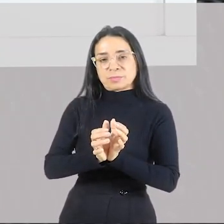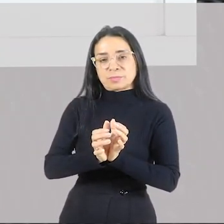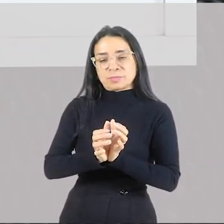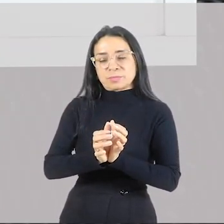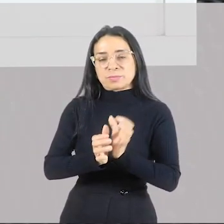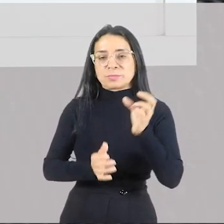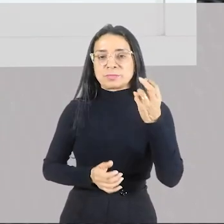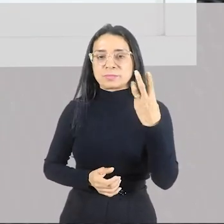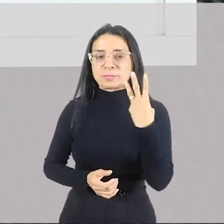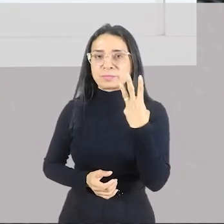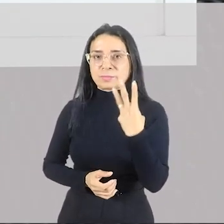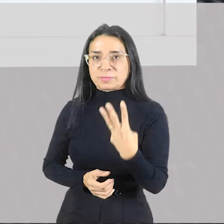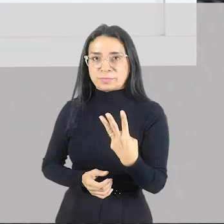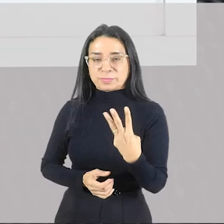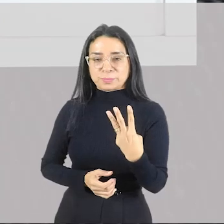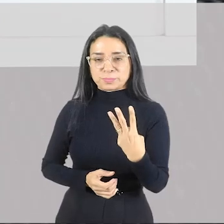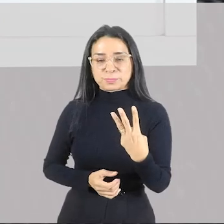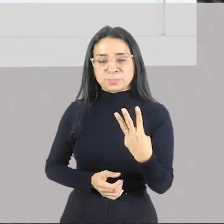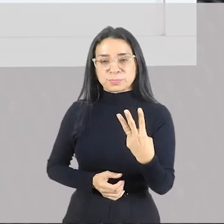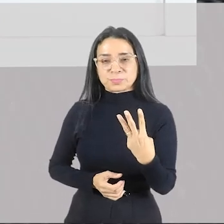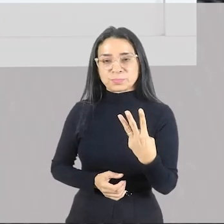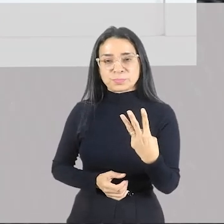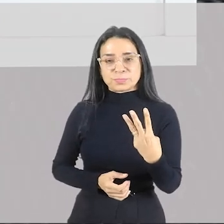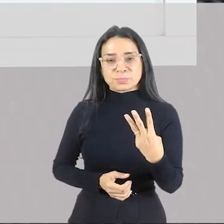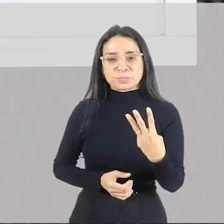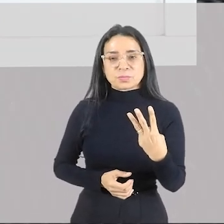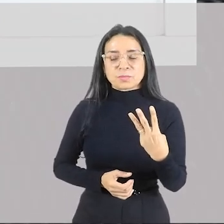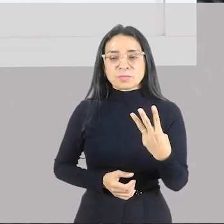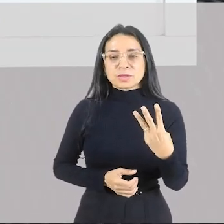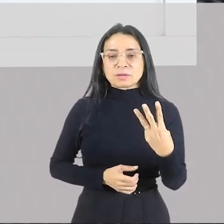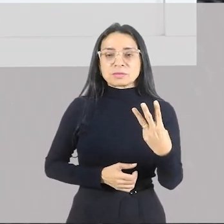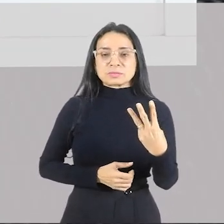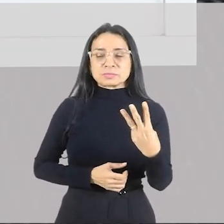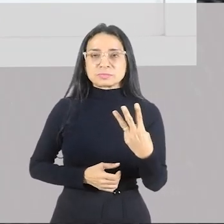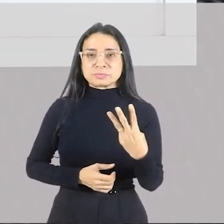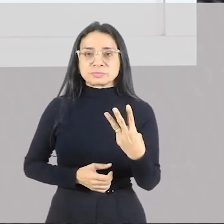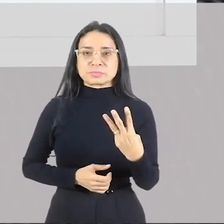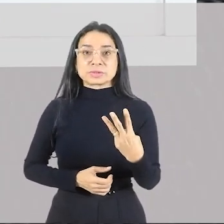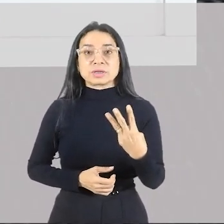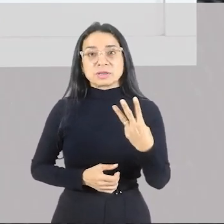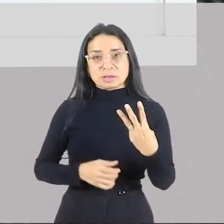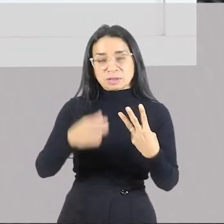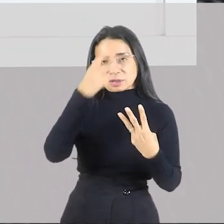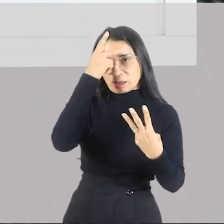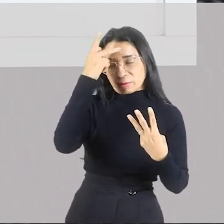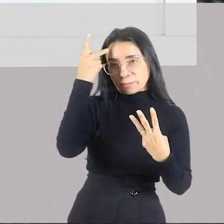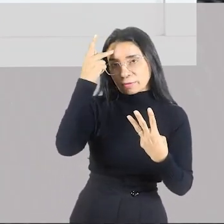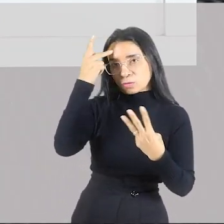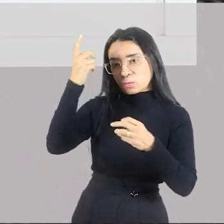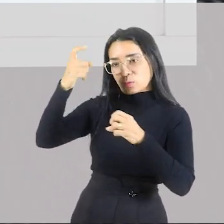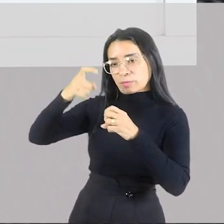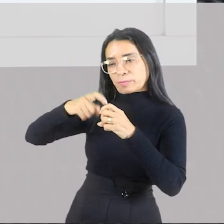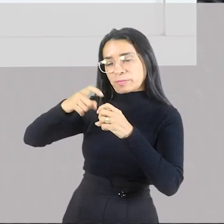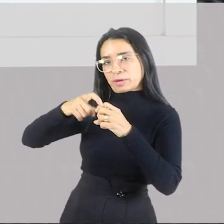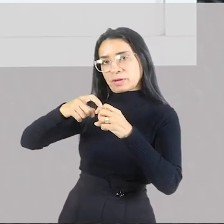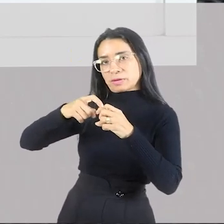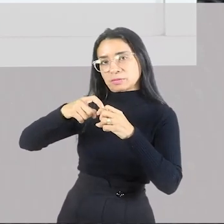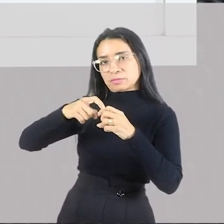de 3, tá? Desse aqui, são 3 que vão sair para formar os